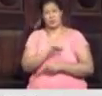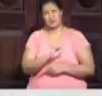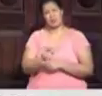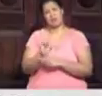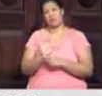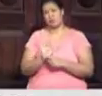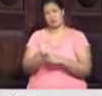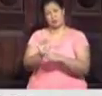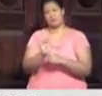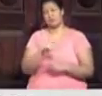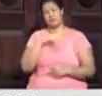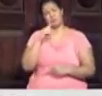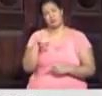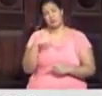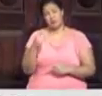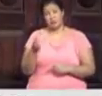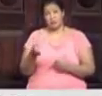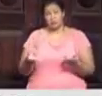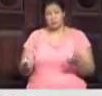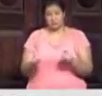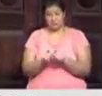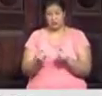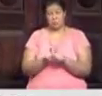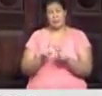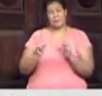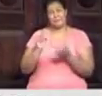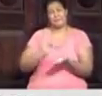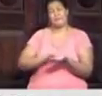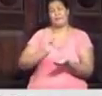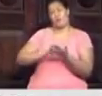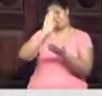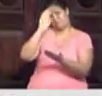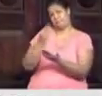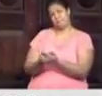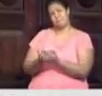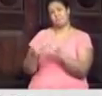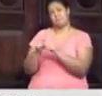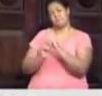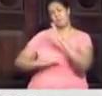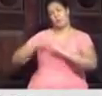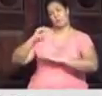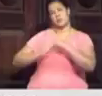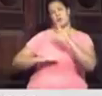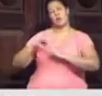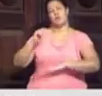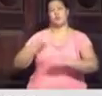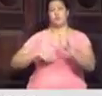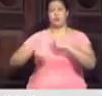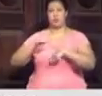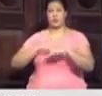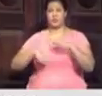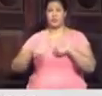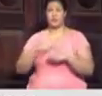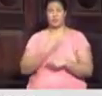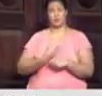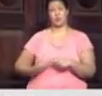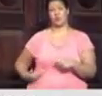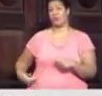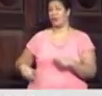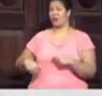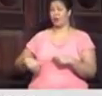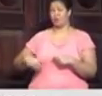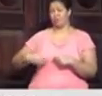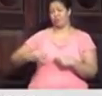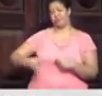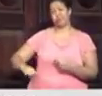falta credibilidade e lhe falta capacidade administrativa. É um governo disfuncional. As secretarias não falam